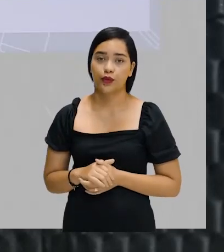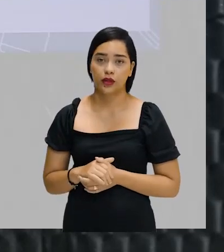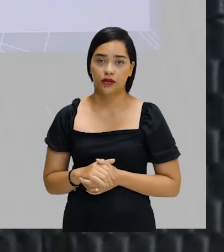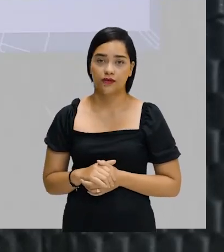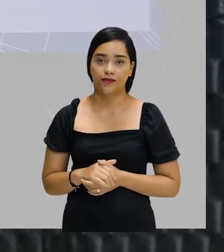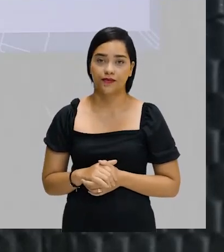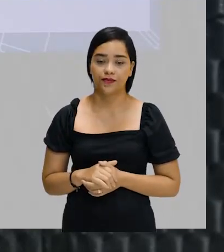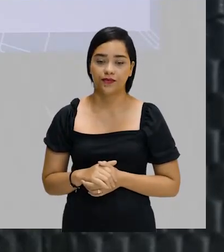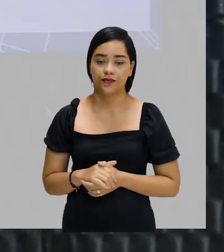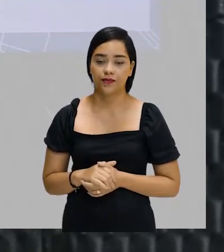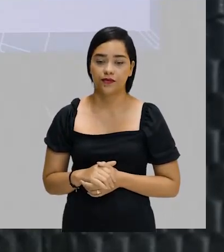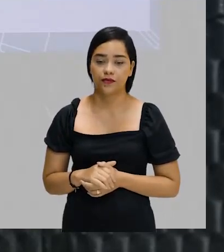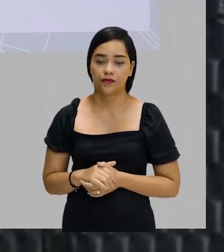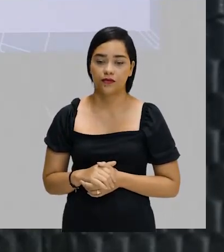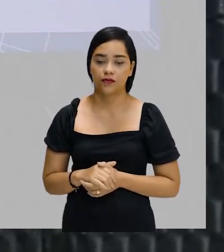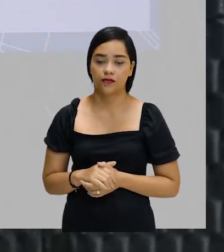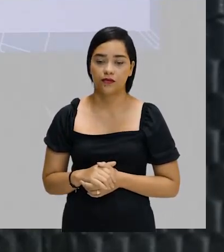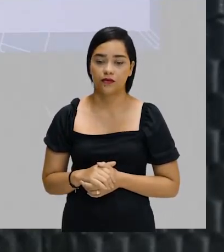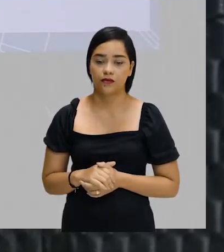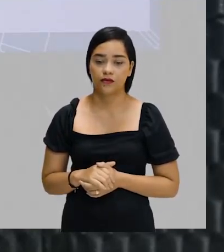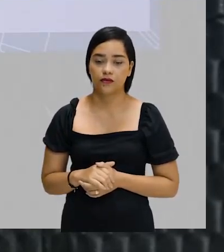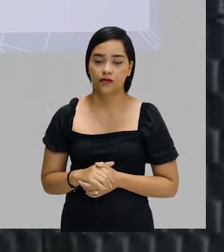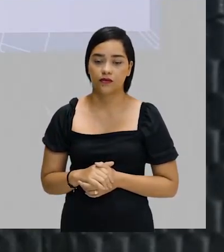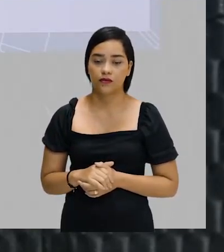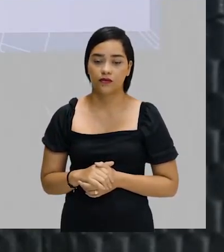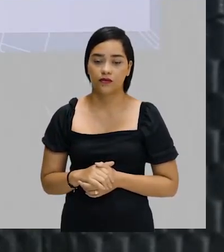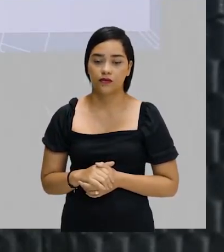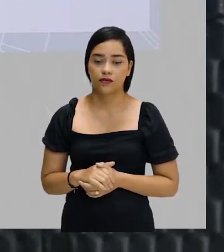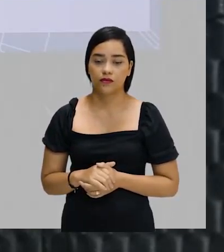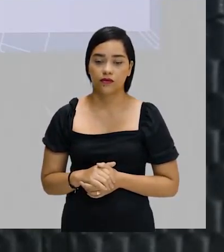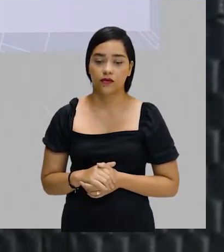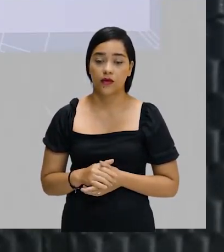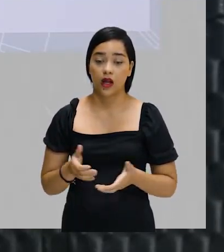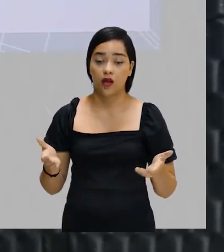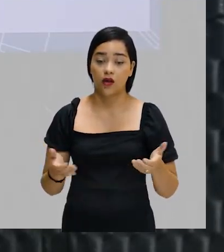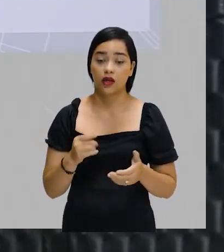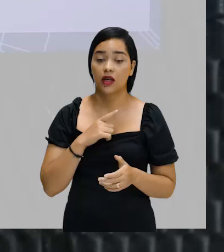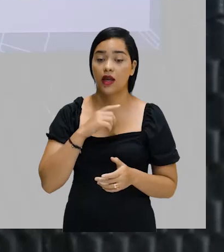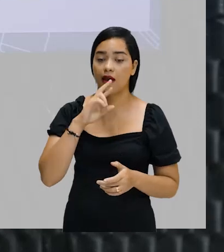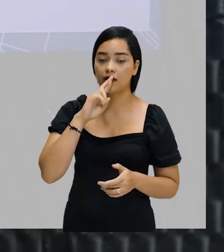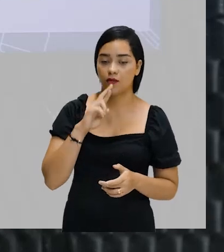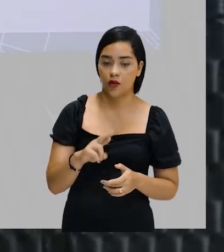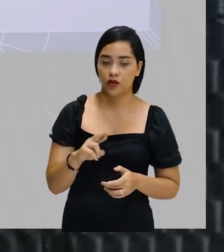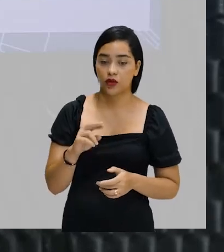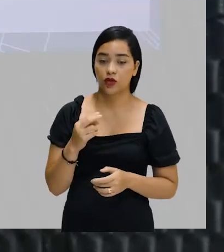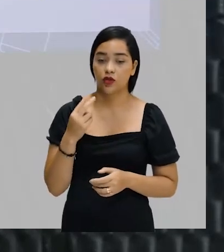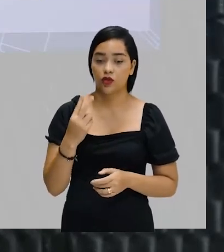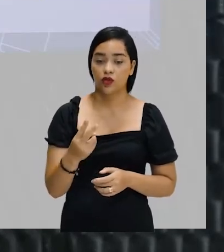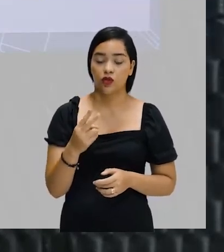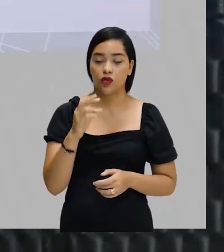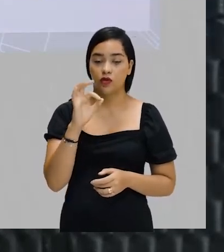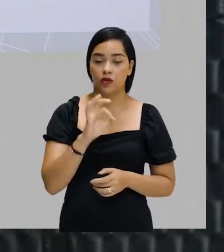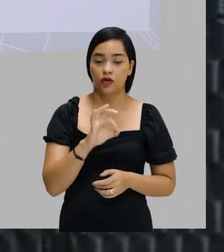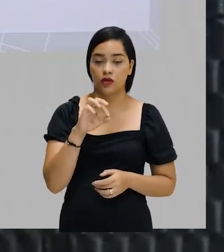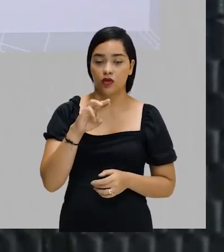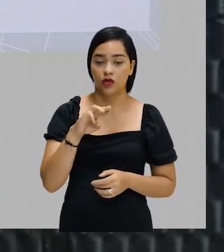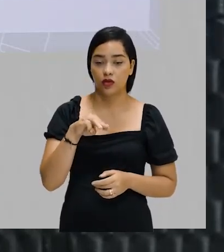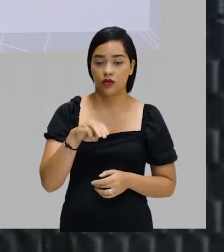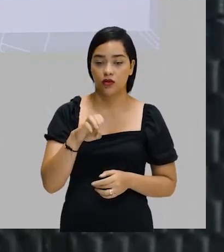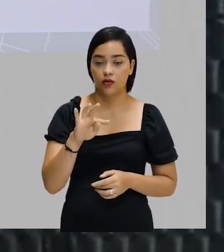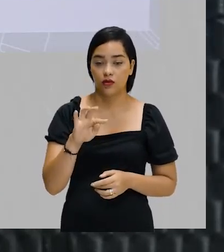se combinando com o outro átomo de carbono. Eu vou obter como resultado duas moléculas de